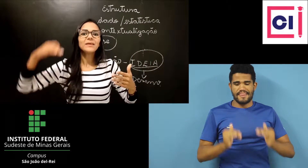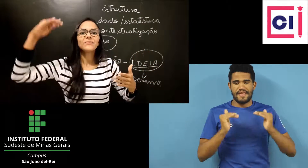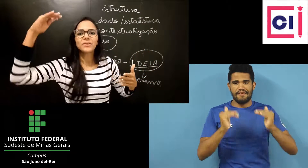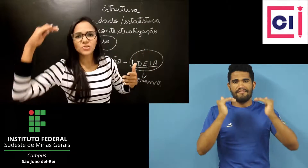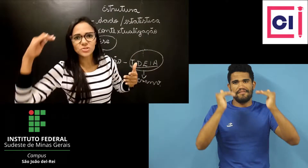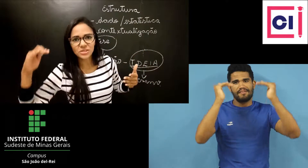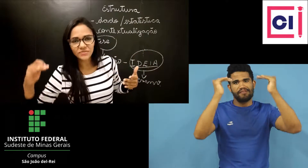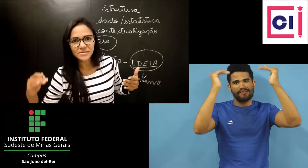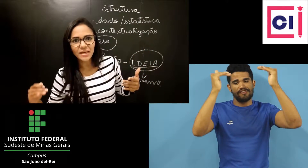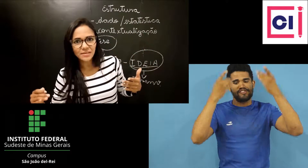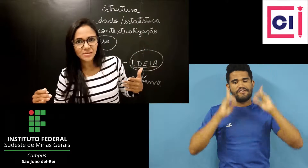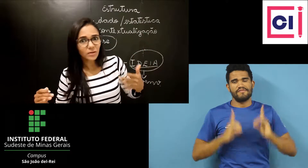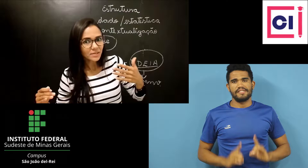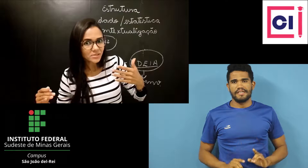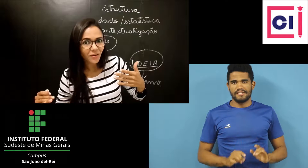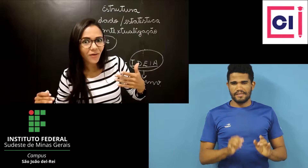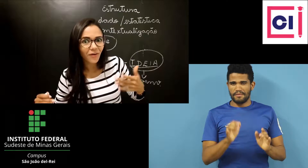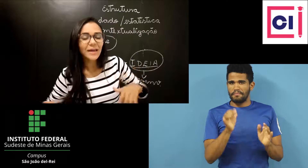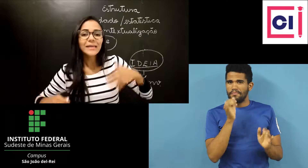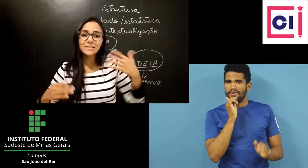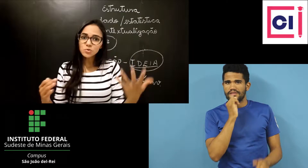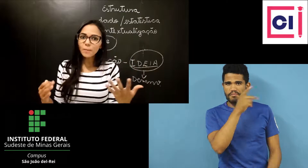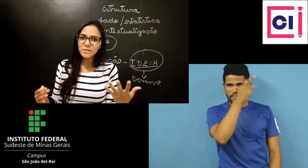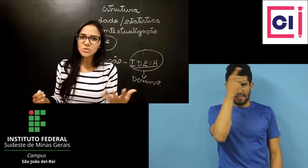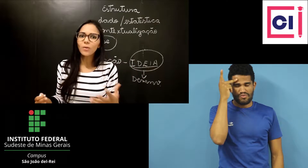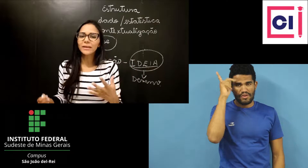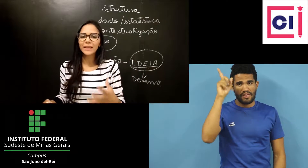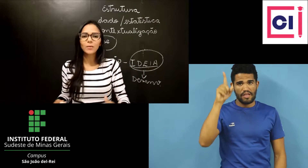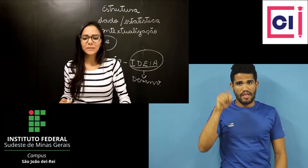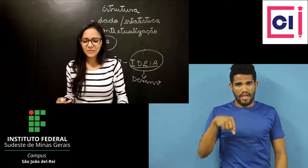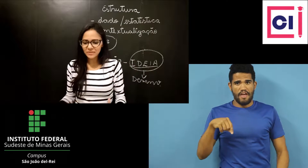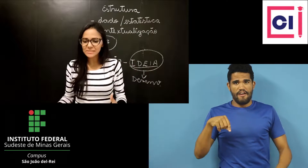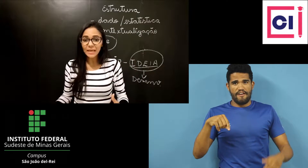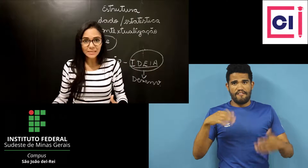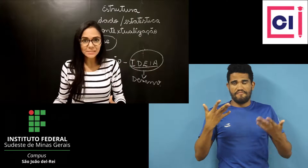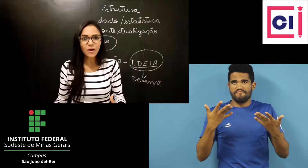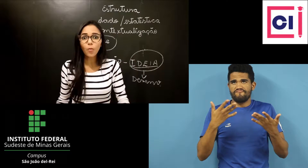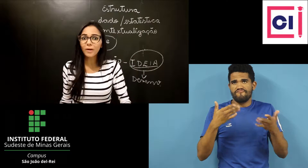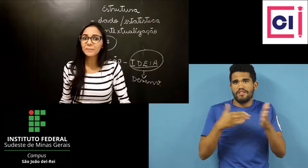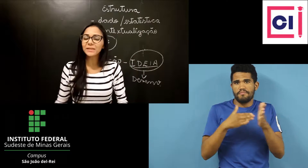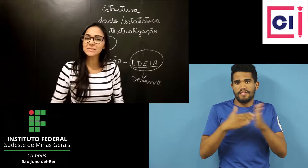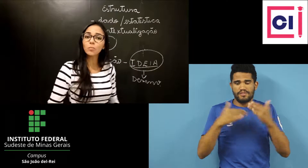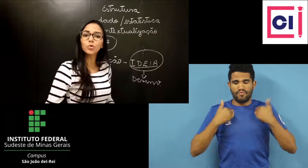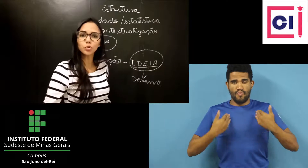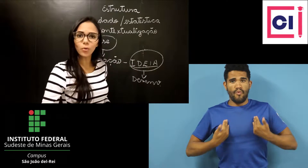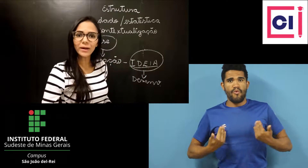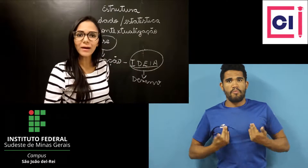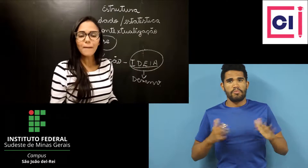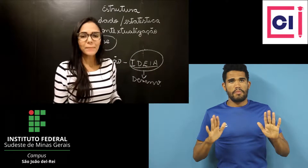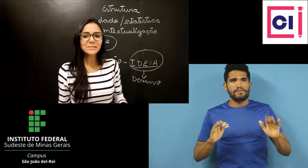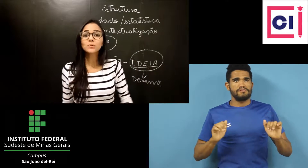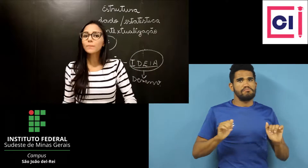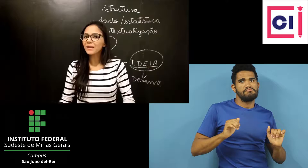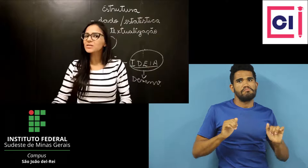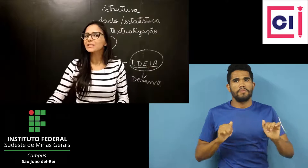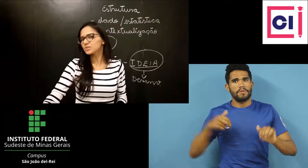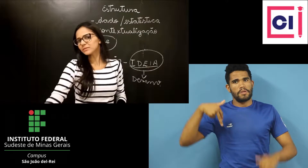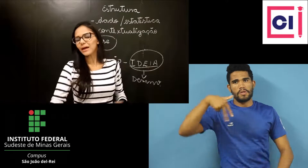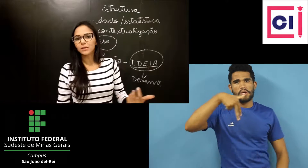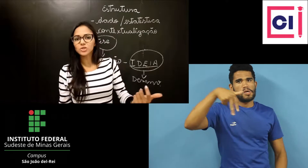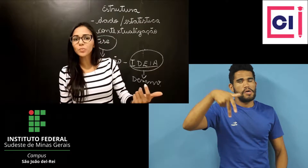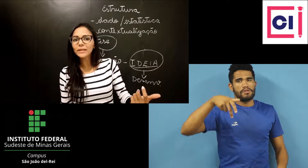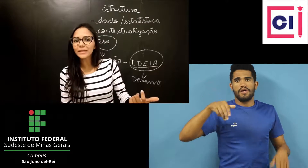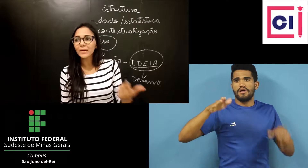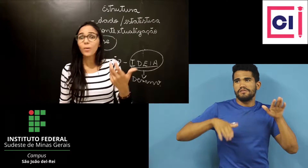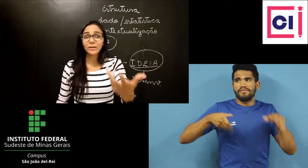Existem níveis de deficiência, olha só. Existe uma pessoa que tem uma deficiência ou uma limitação motora, mas isso não impede ela de